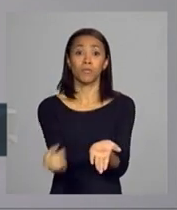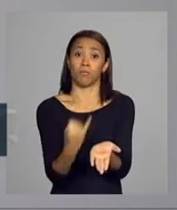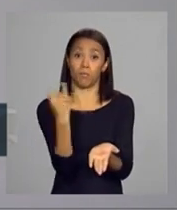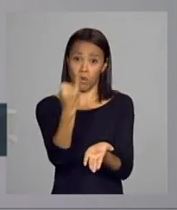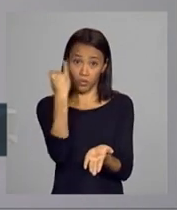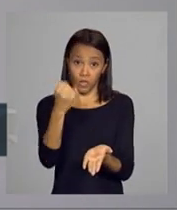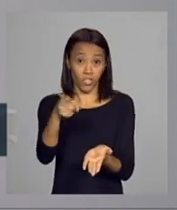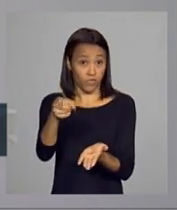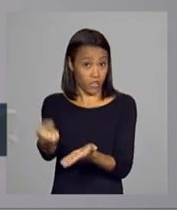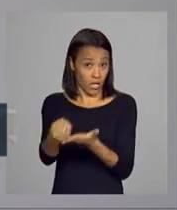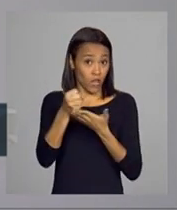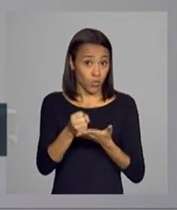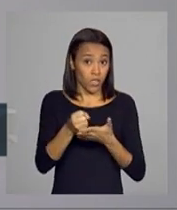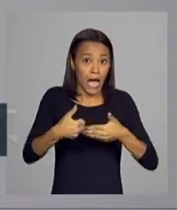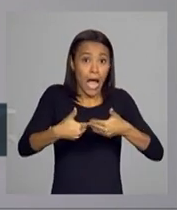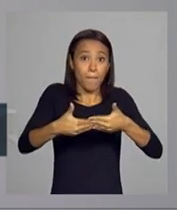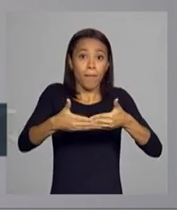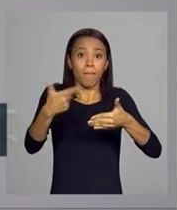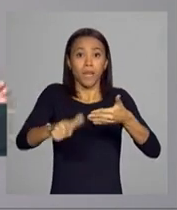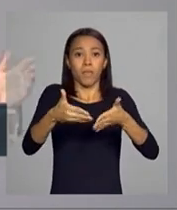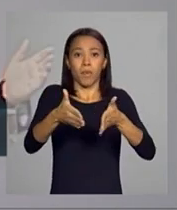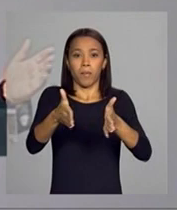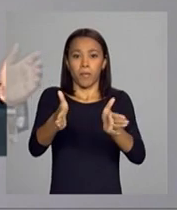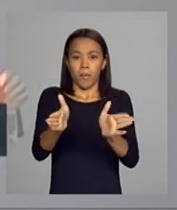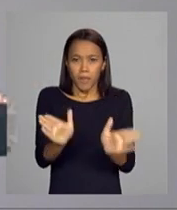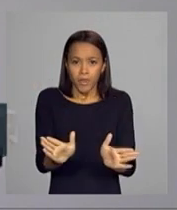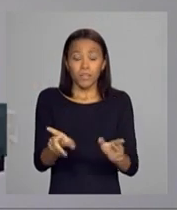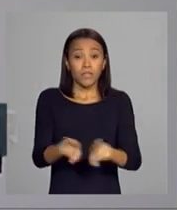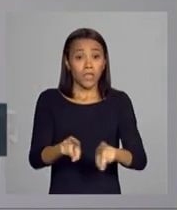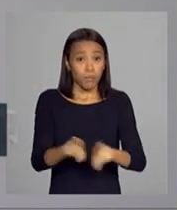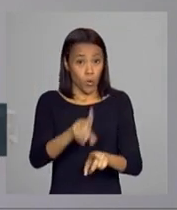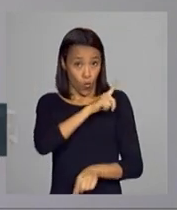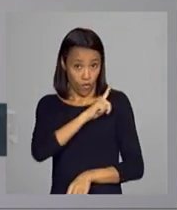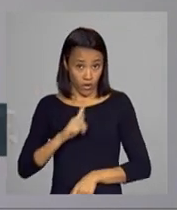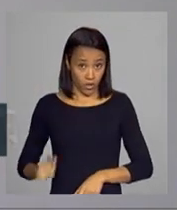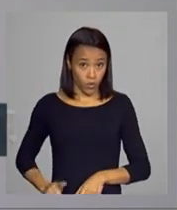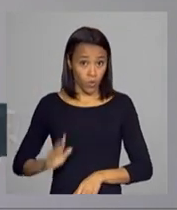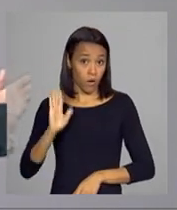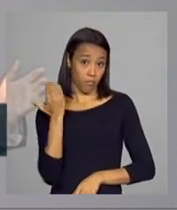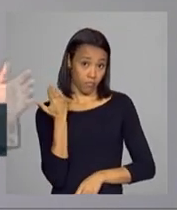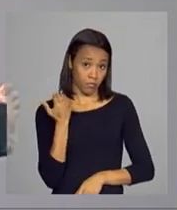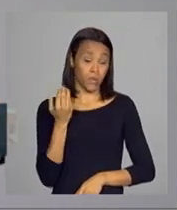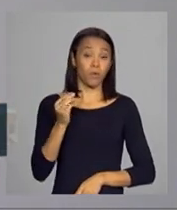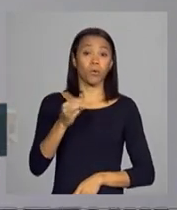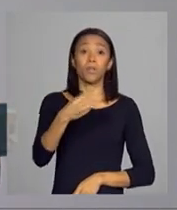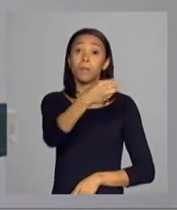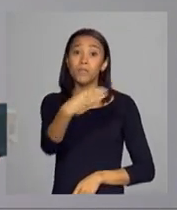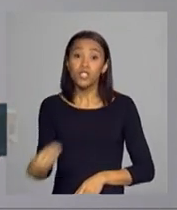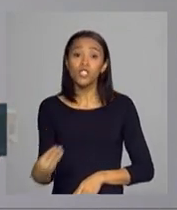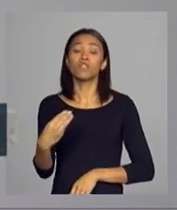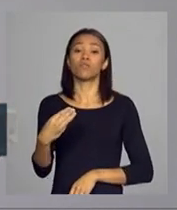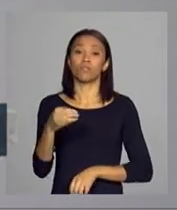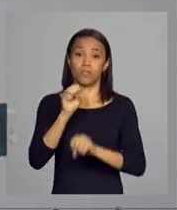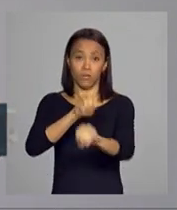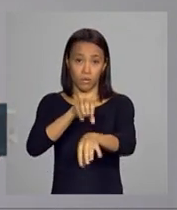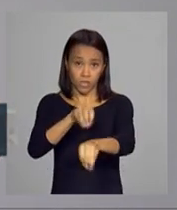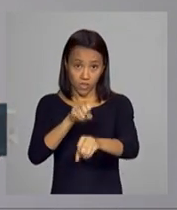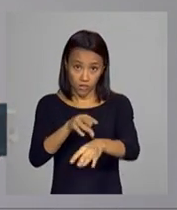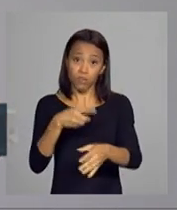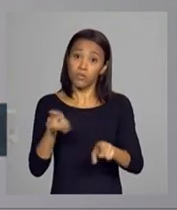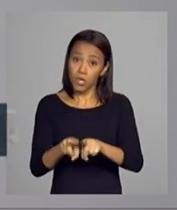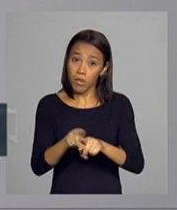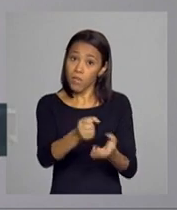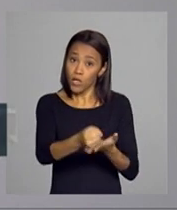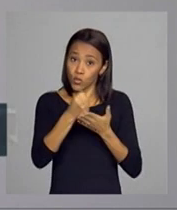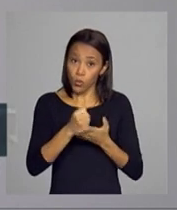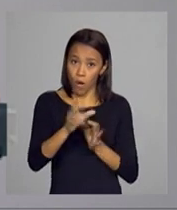ajudando a ampliar cada vez mais, e o governador Tarso Genro, quando era ministro da Educação, no caso do ProUni ajudou também a construir esse